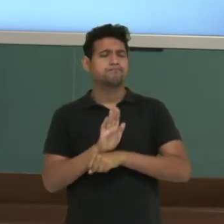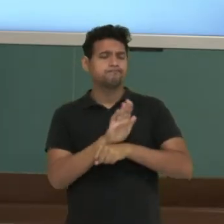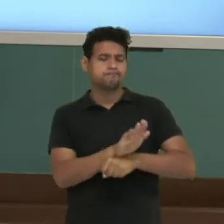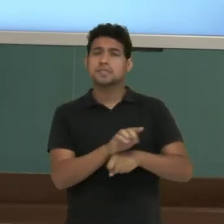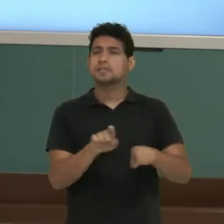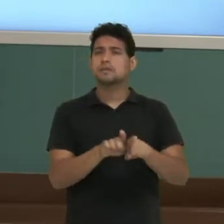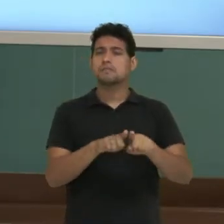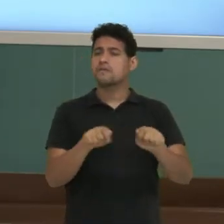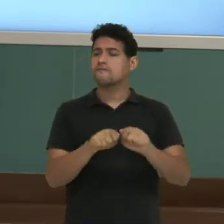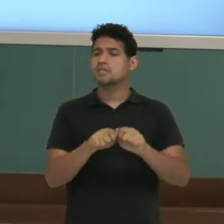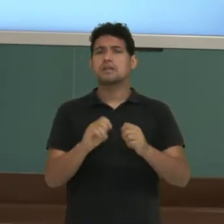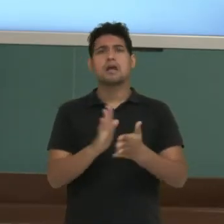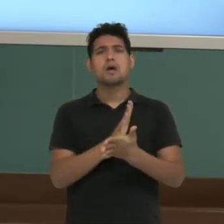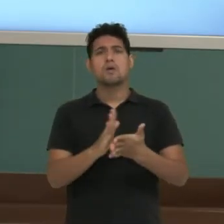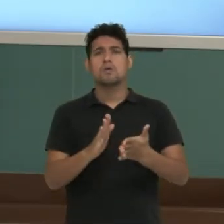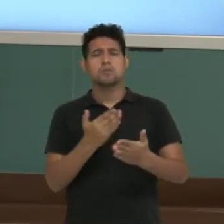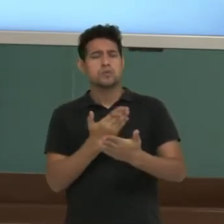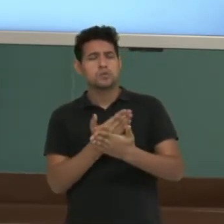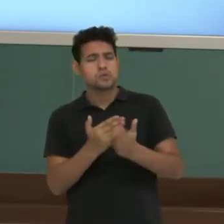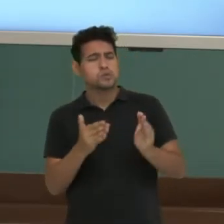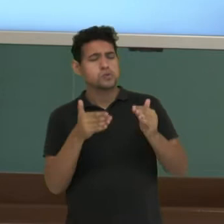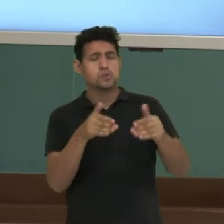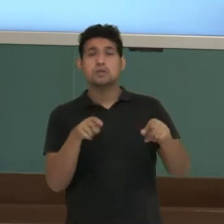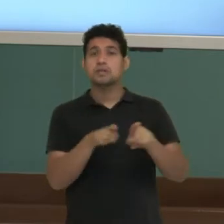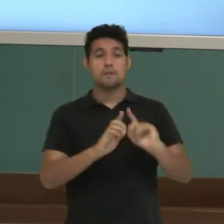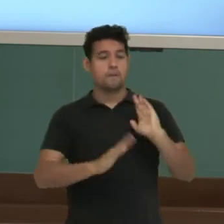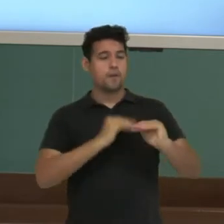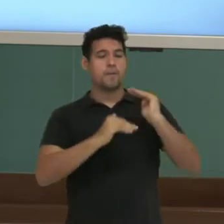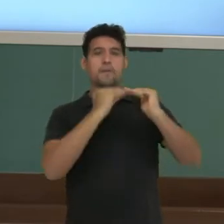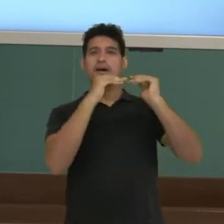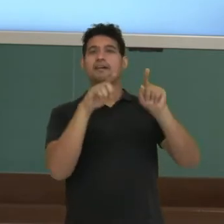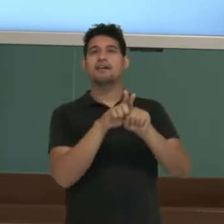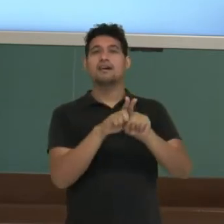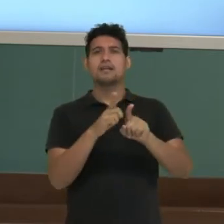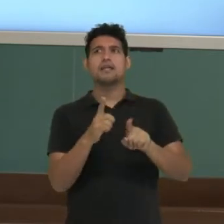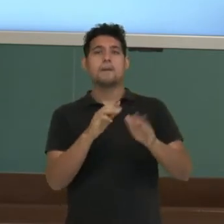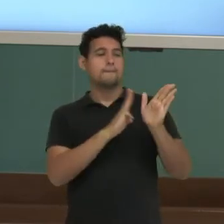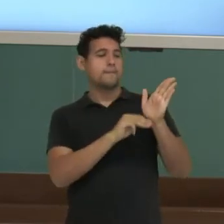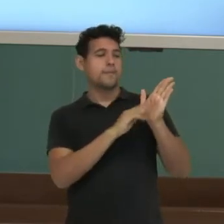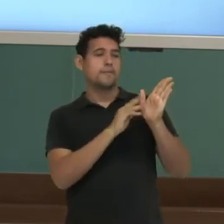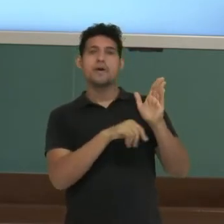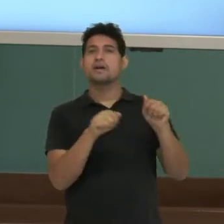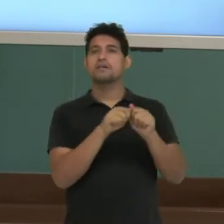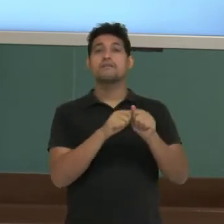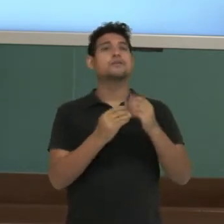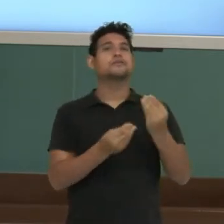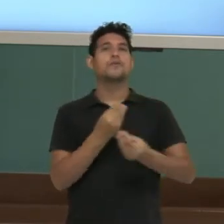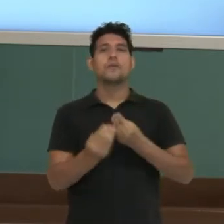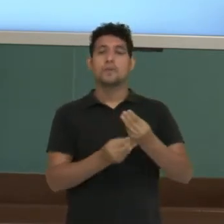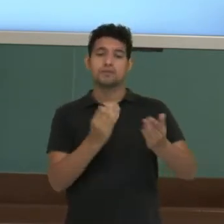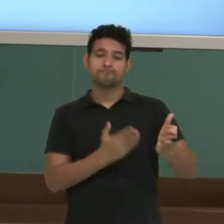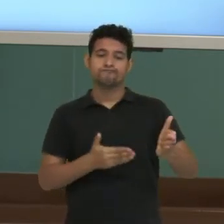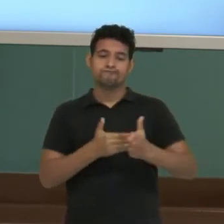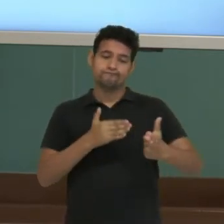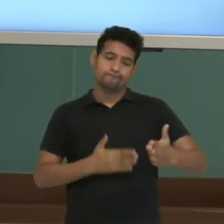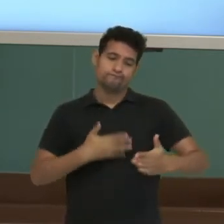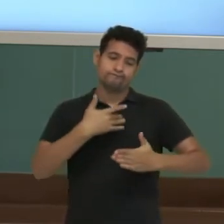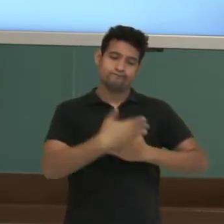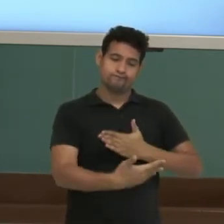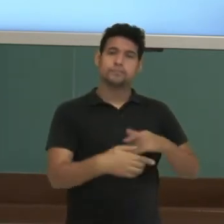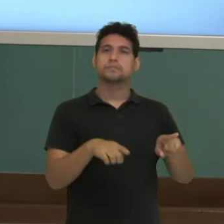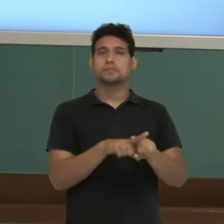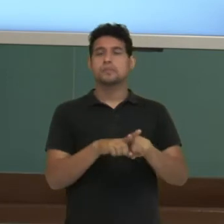subsídio, oferecer estudo, desenvolver metodologias que façam com que eles ultrapassem esses